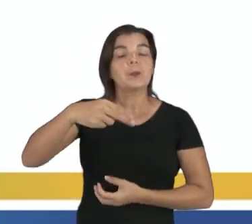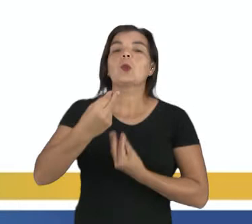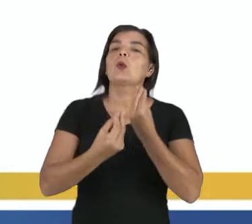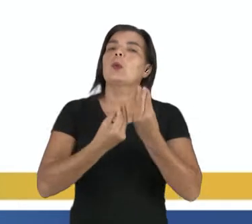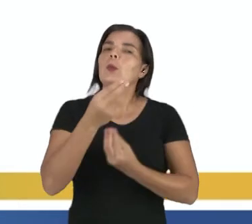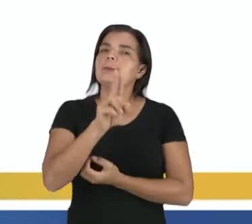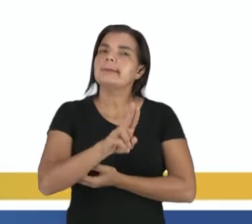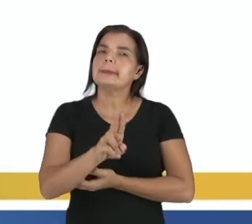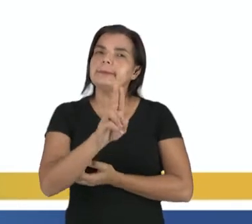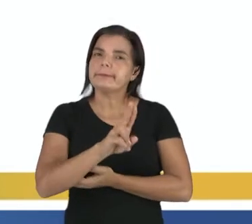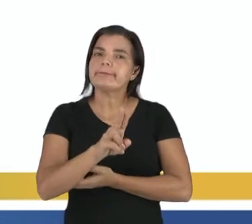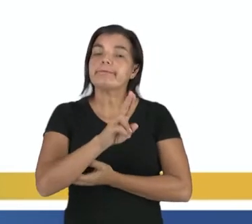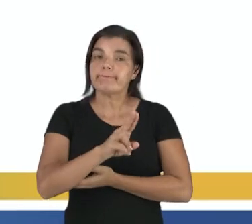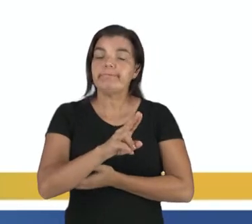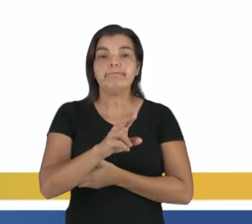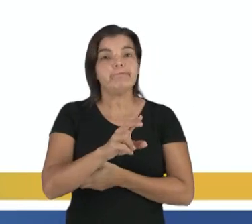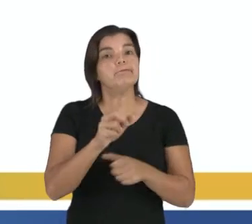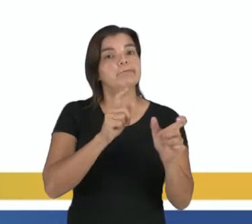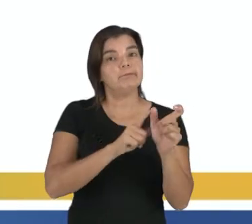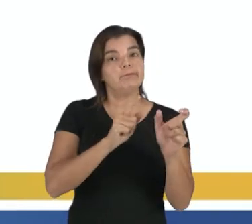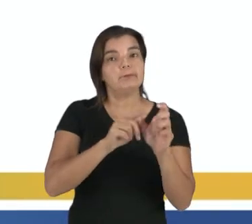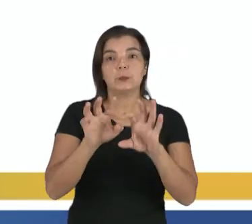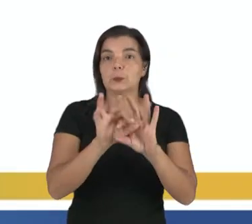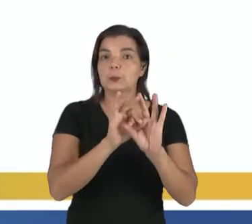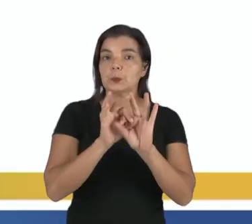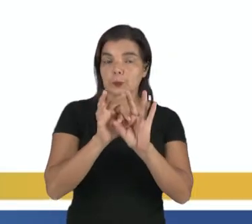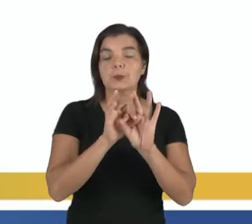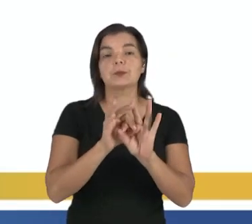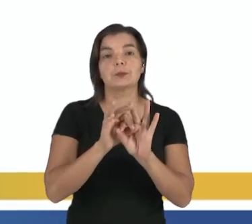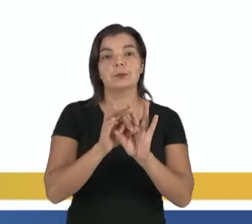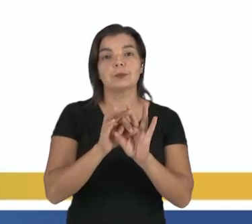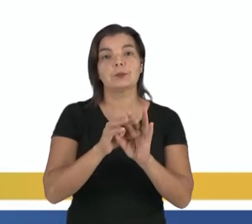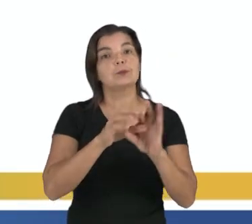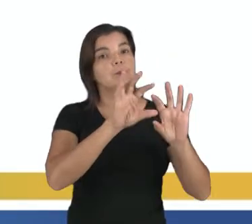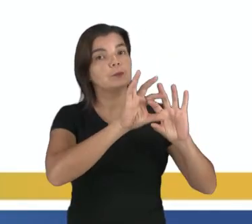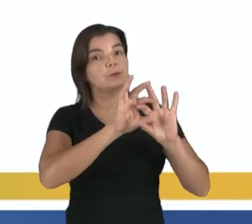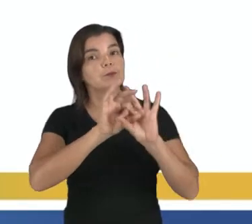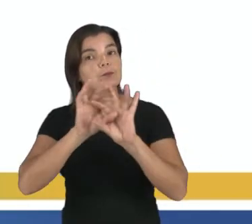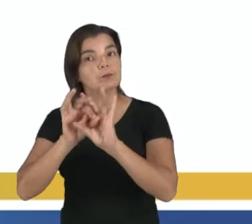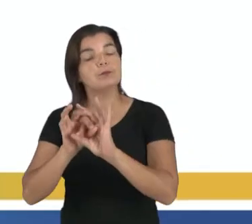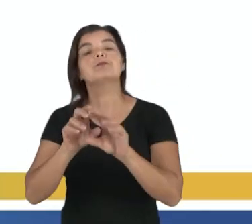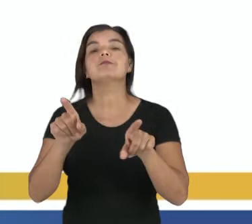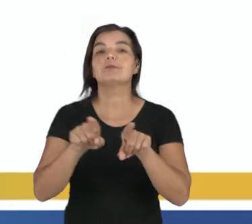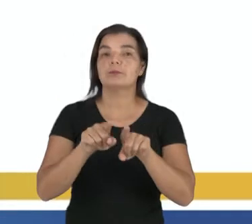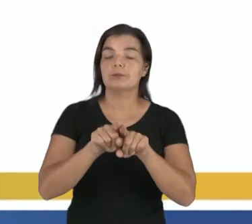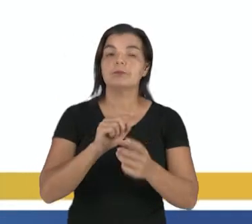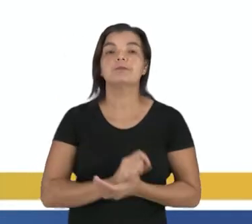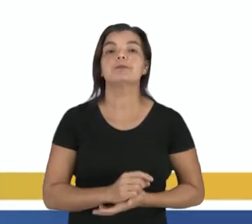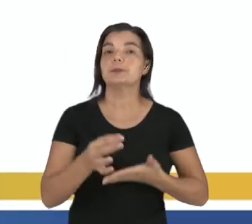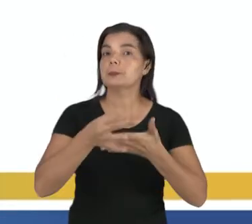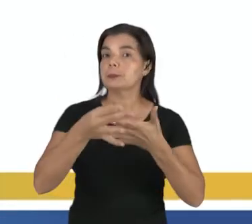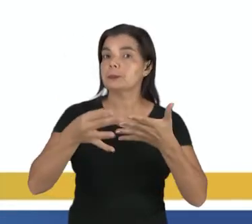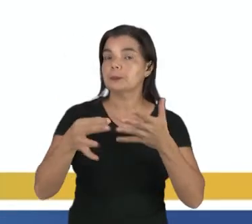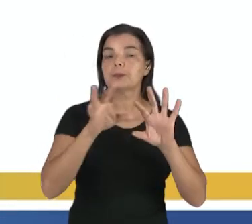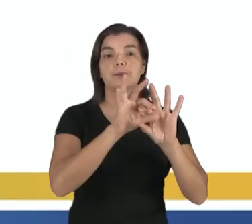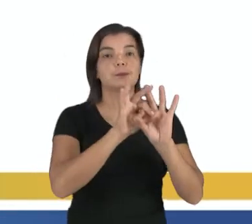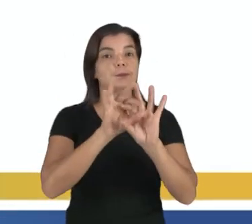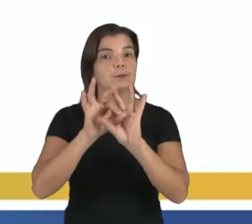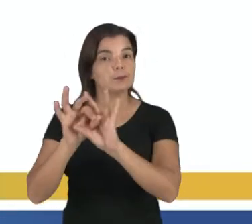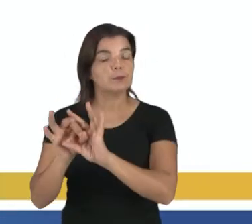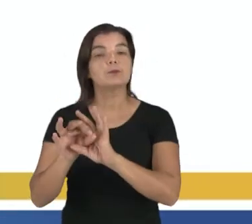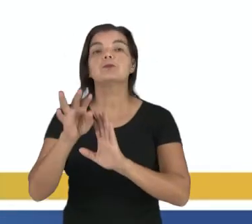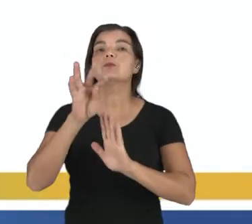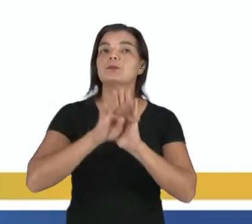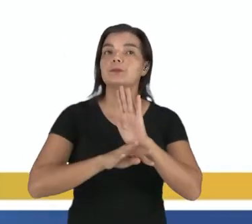eles funcionam como conectivos, como elementos coesivos. Conectivos são elementos coesivos que conectam